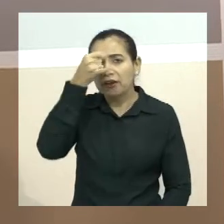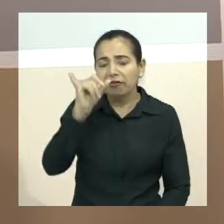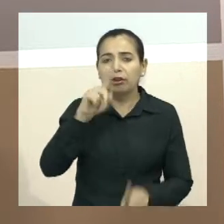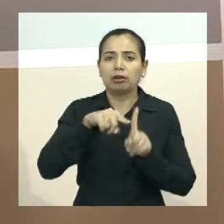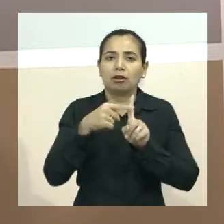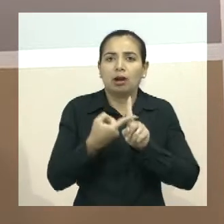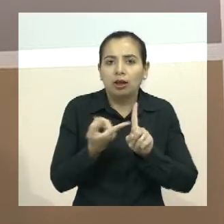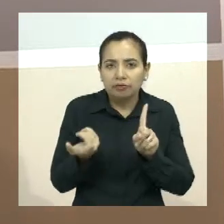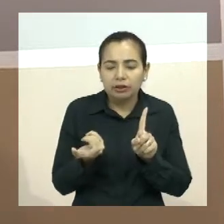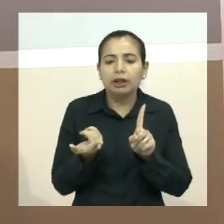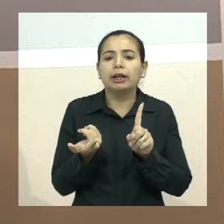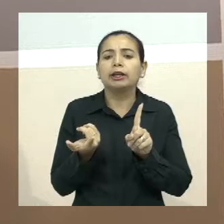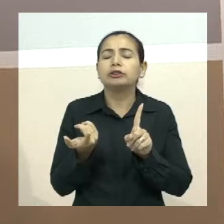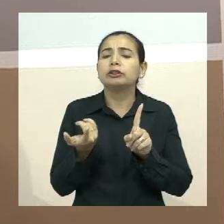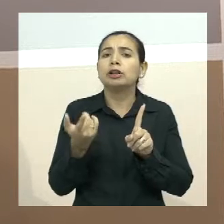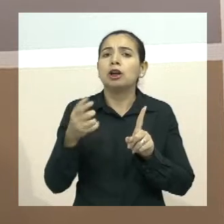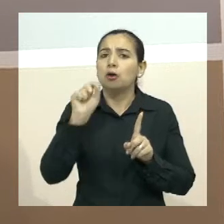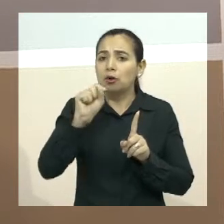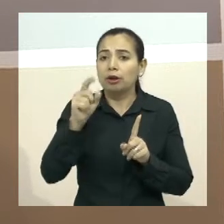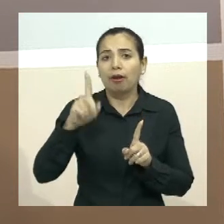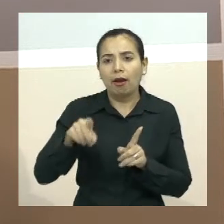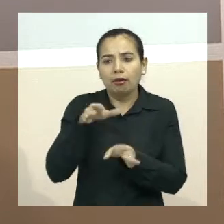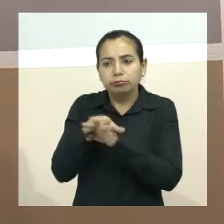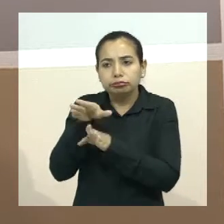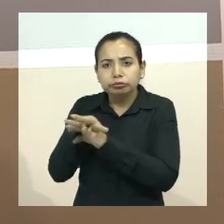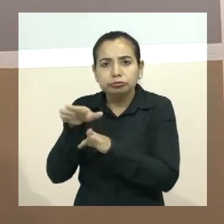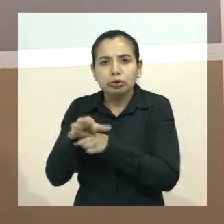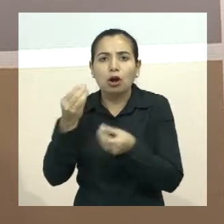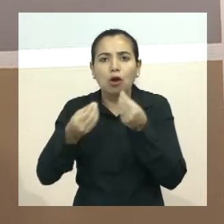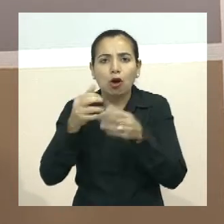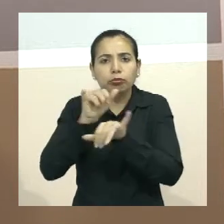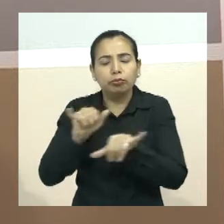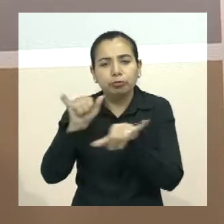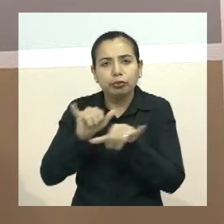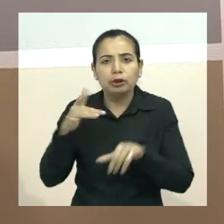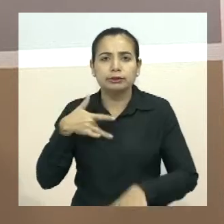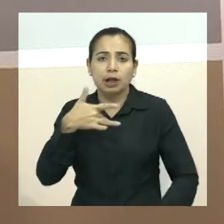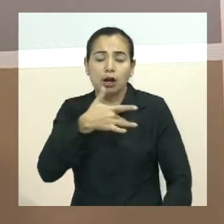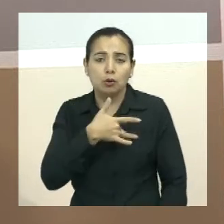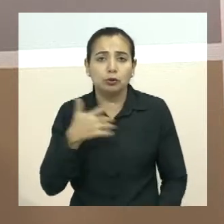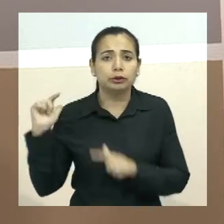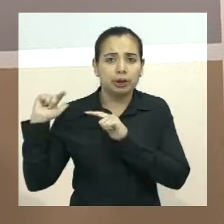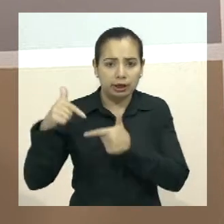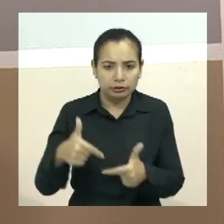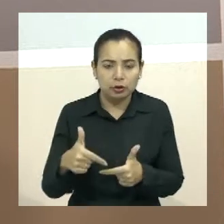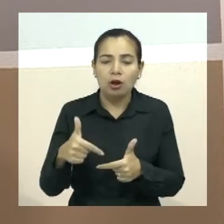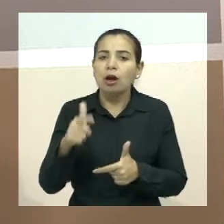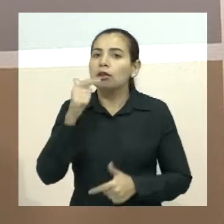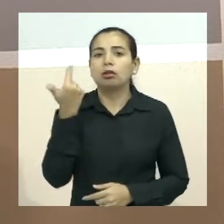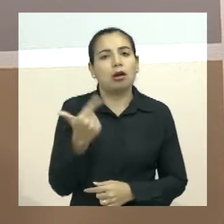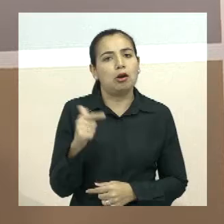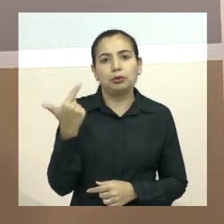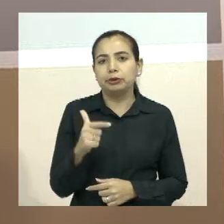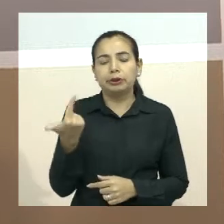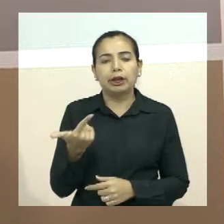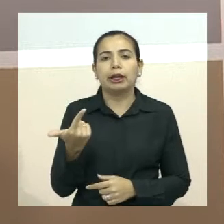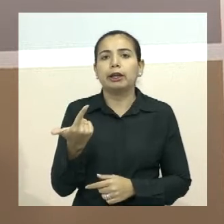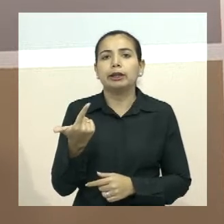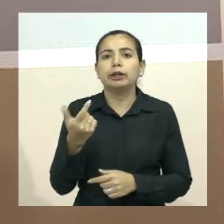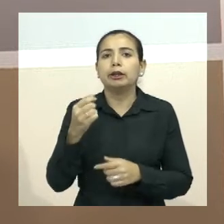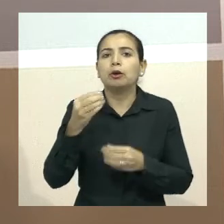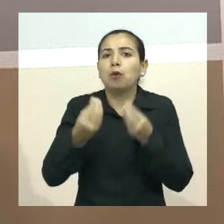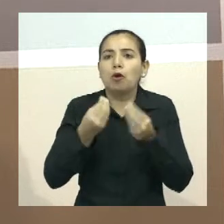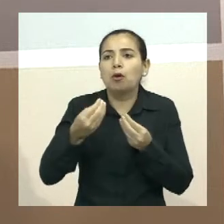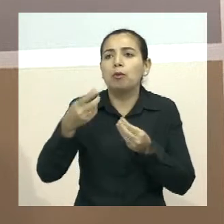eles observaram que essa educação em saúde clássica, tradicional, não contribuiu para diminuir o ST,